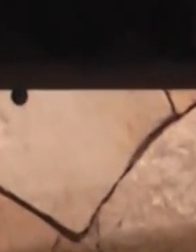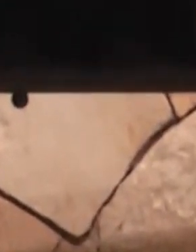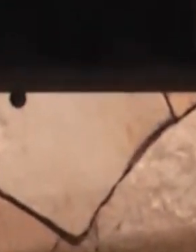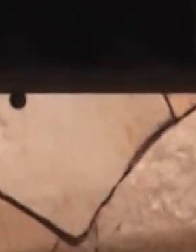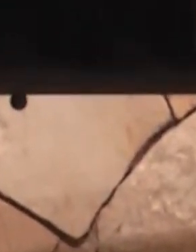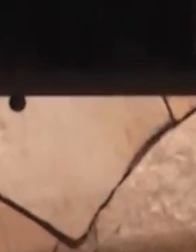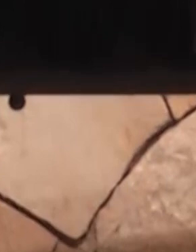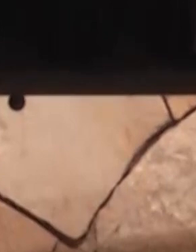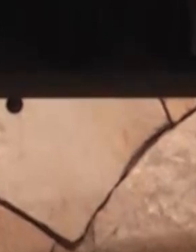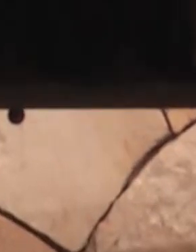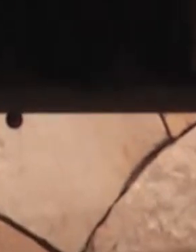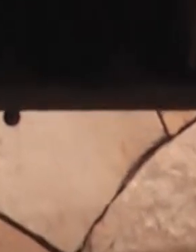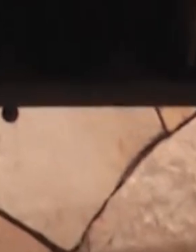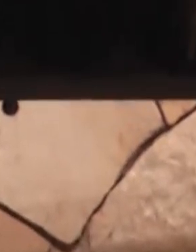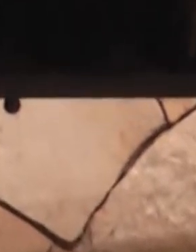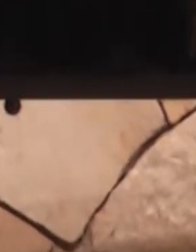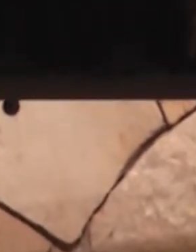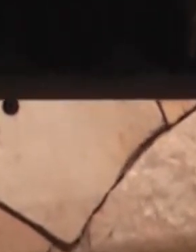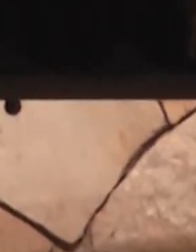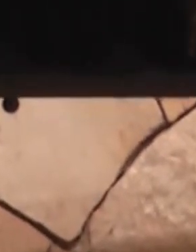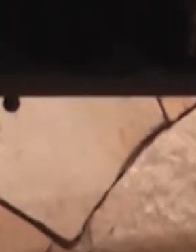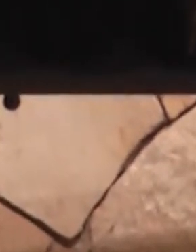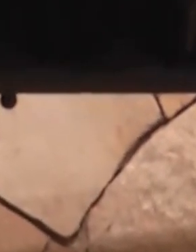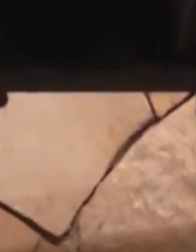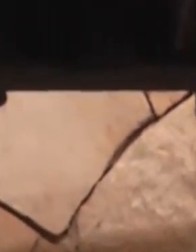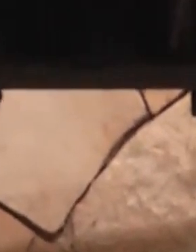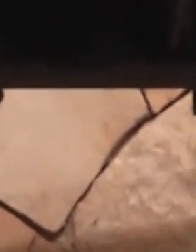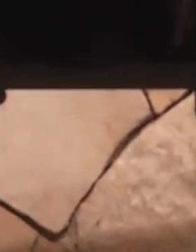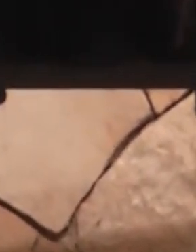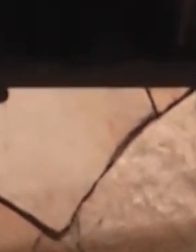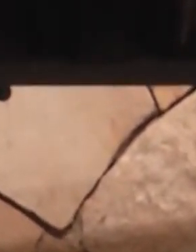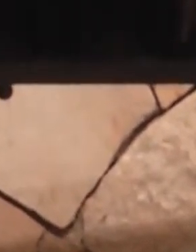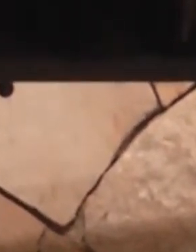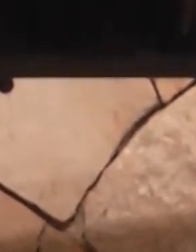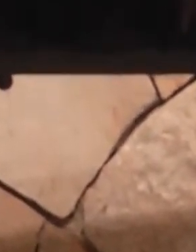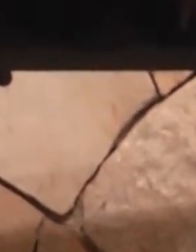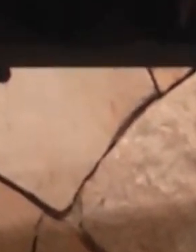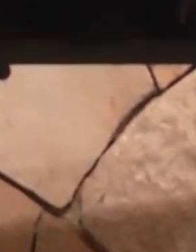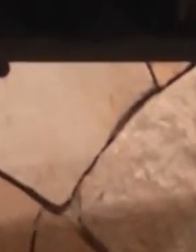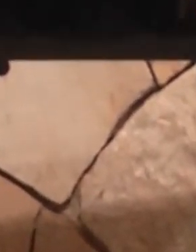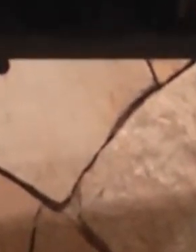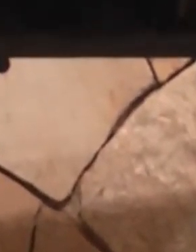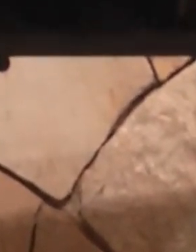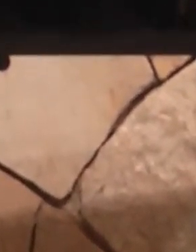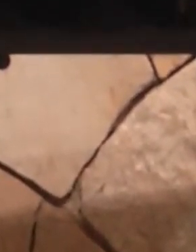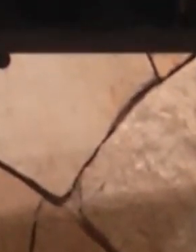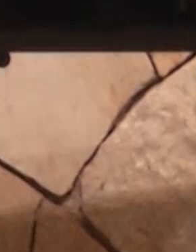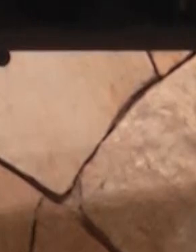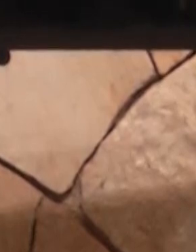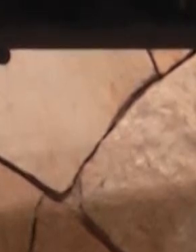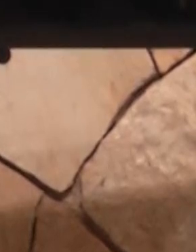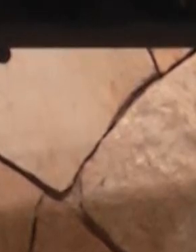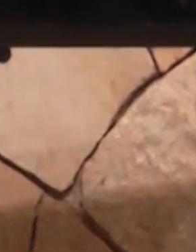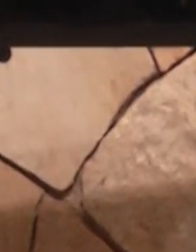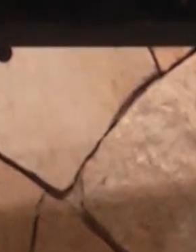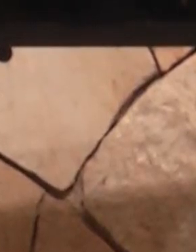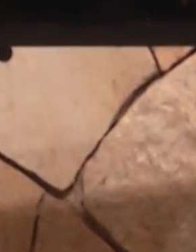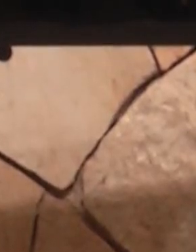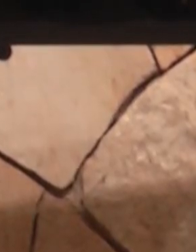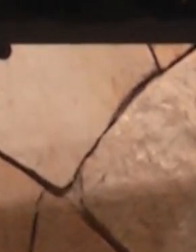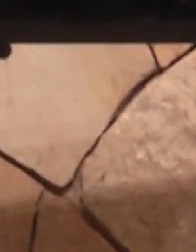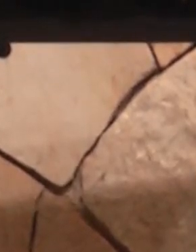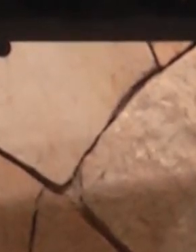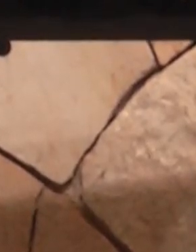é missões e o nome do projeto é Alcance Surdo. E o que é Alcance Surdo?